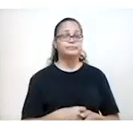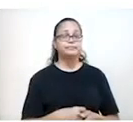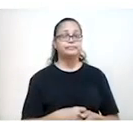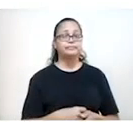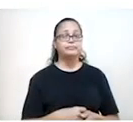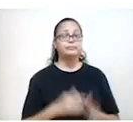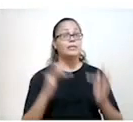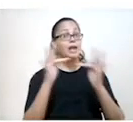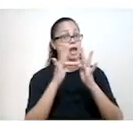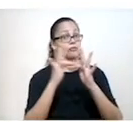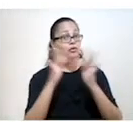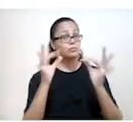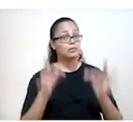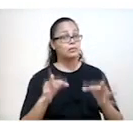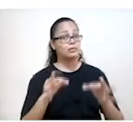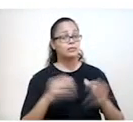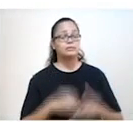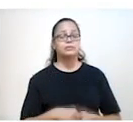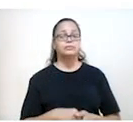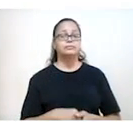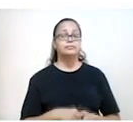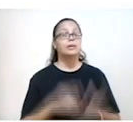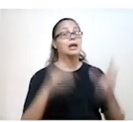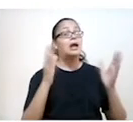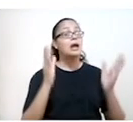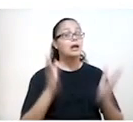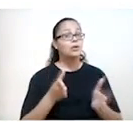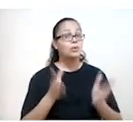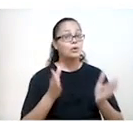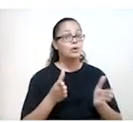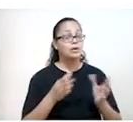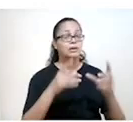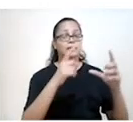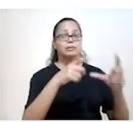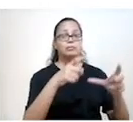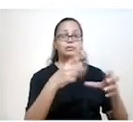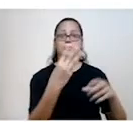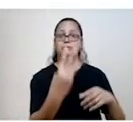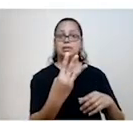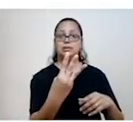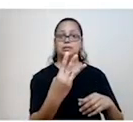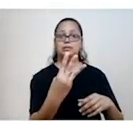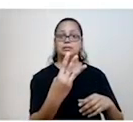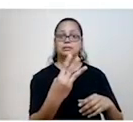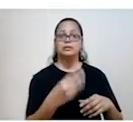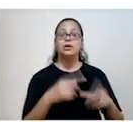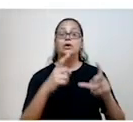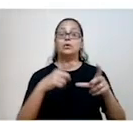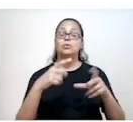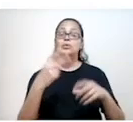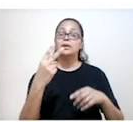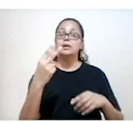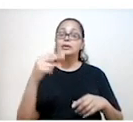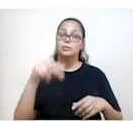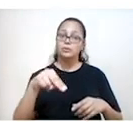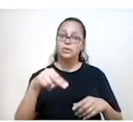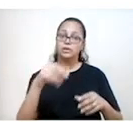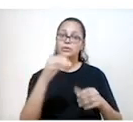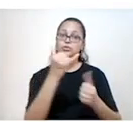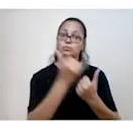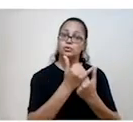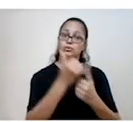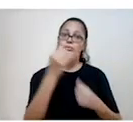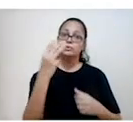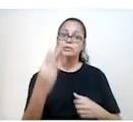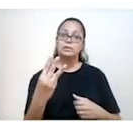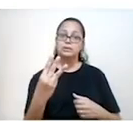valendo. Agora na posição 3. Ó, no lugar do n, coloca 3. 3